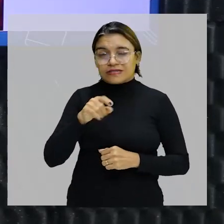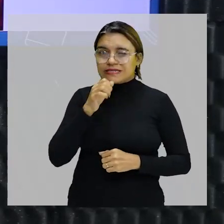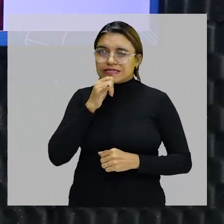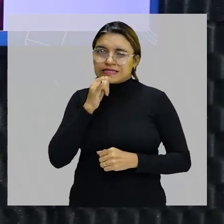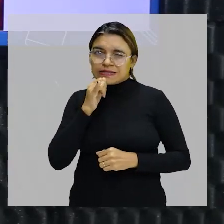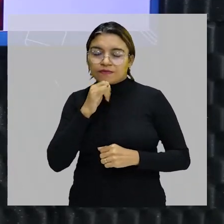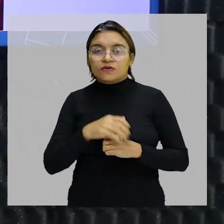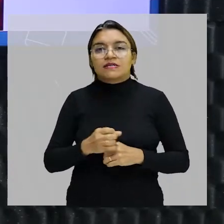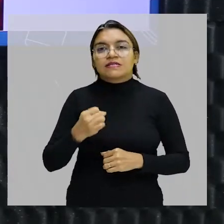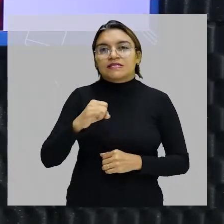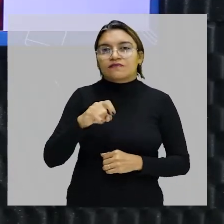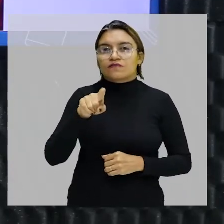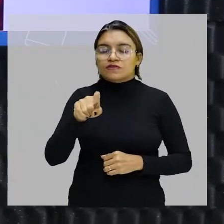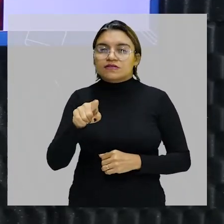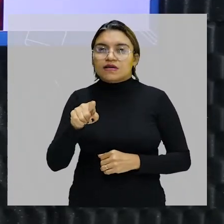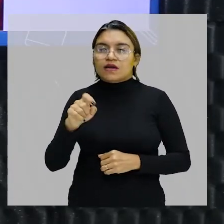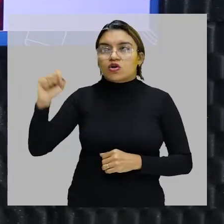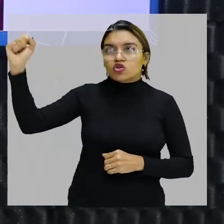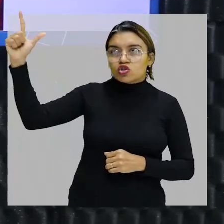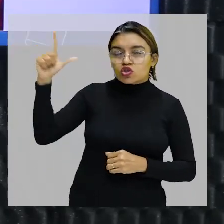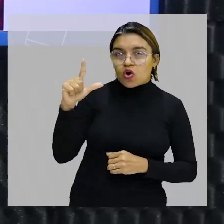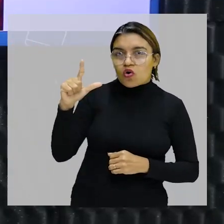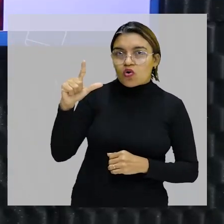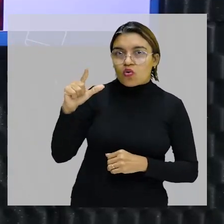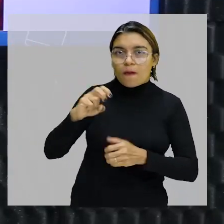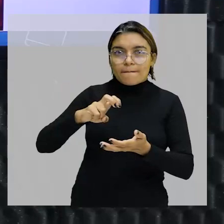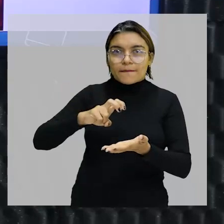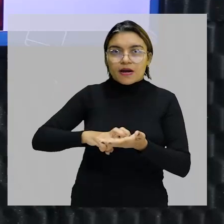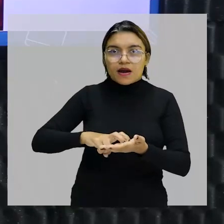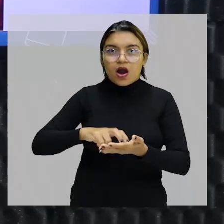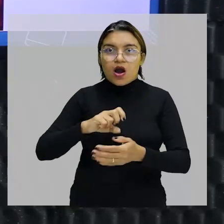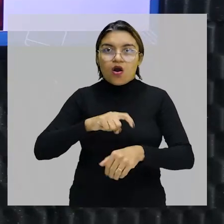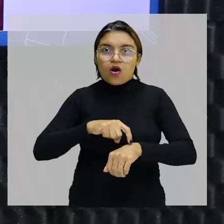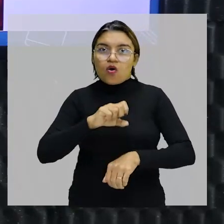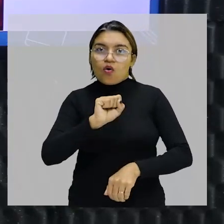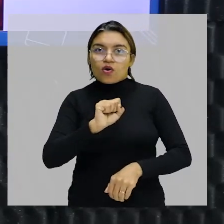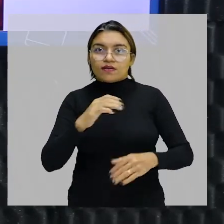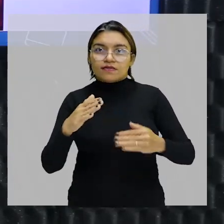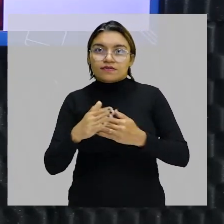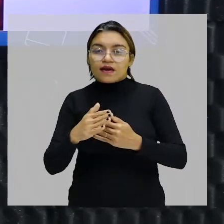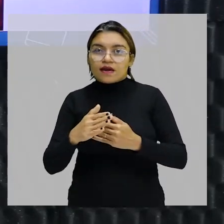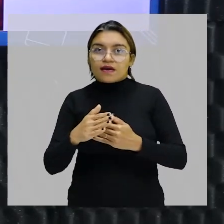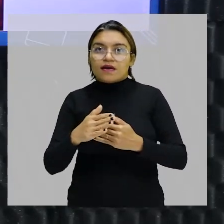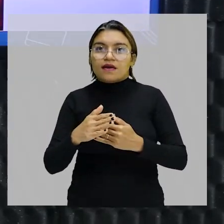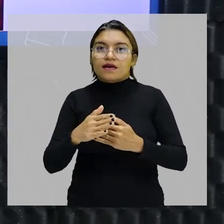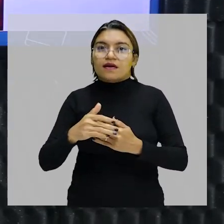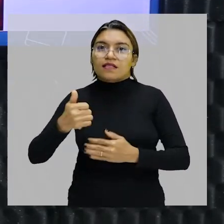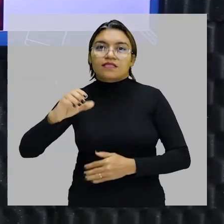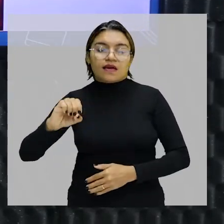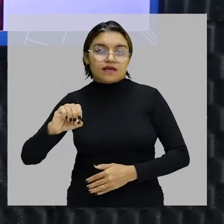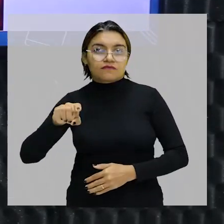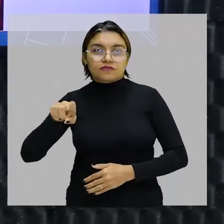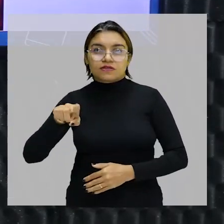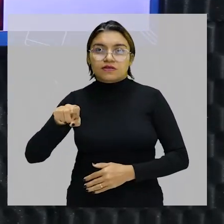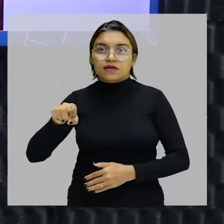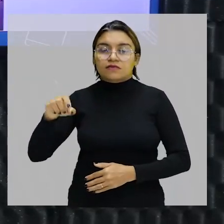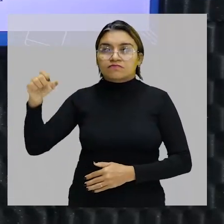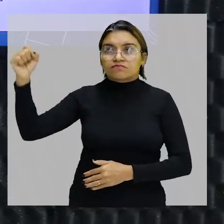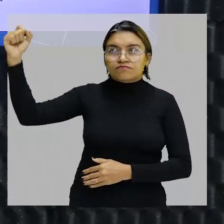sol de 8 às 10 da manhã, será que você vai adquirir os poderes desse kryptoniano?